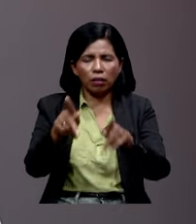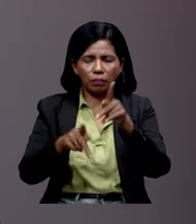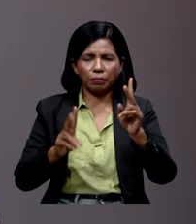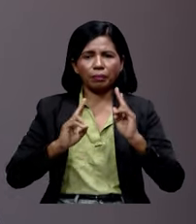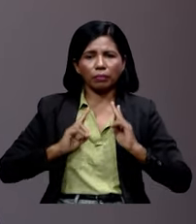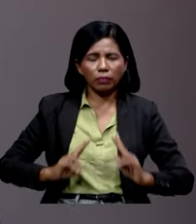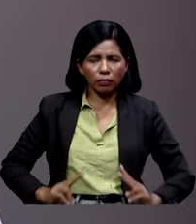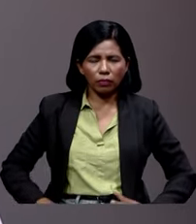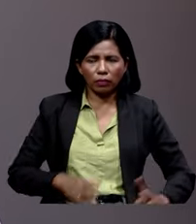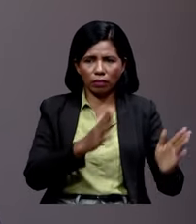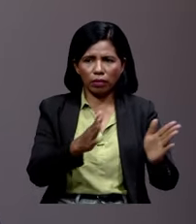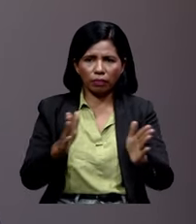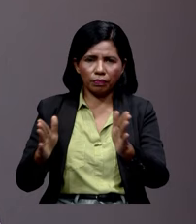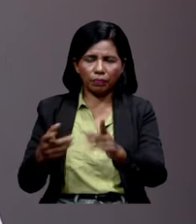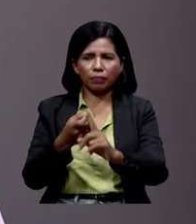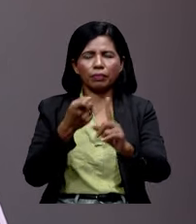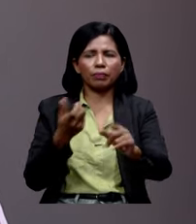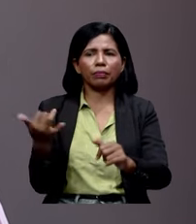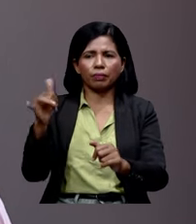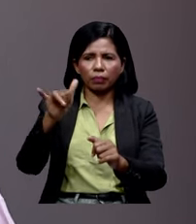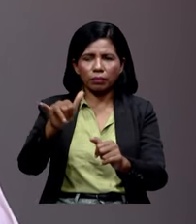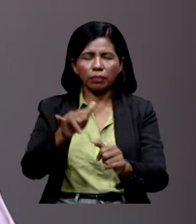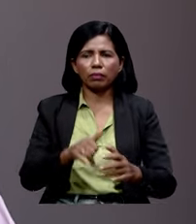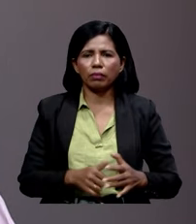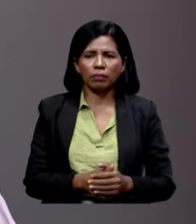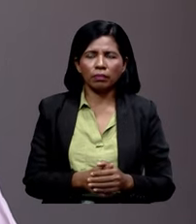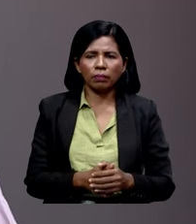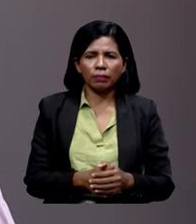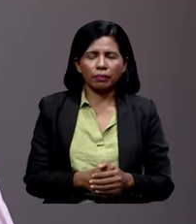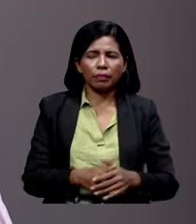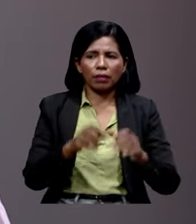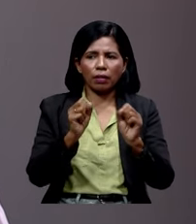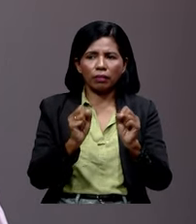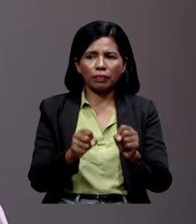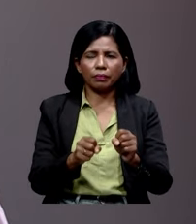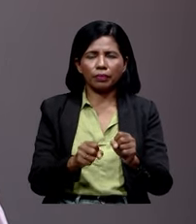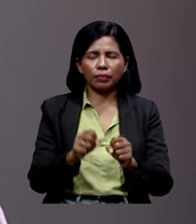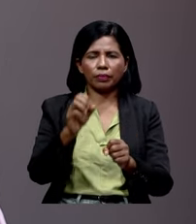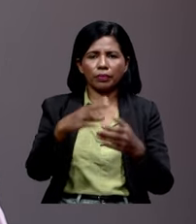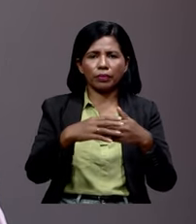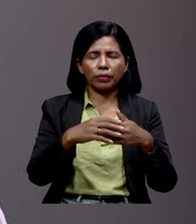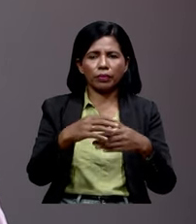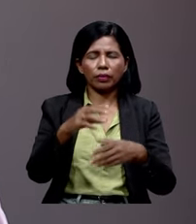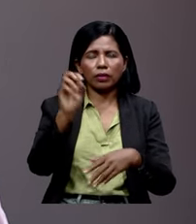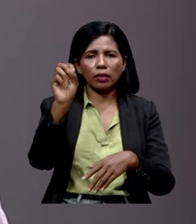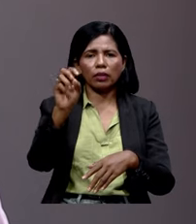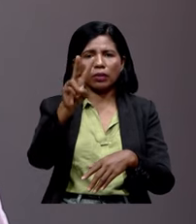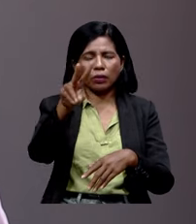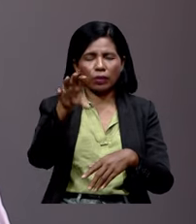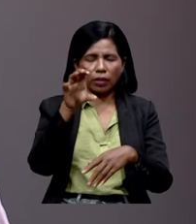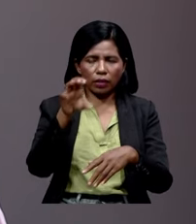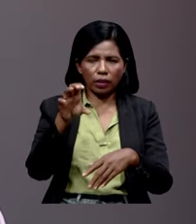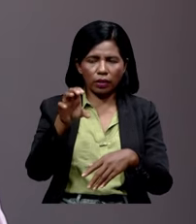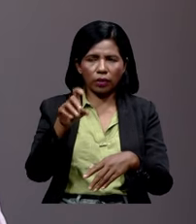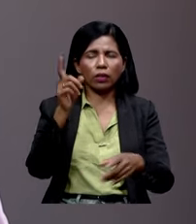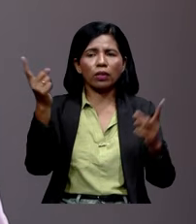religiosas será prepara, usi será pelo menos 200 túnicas deve